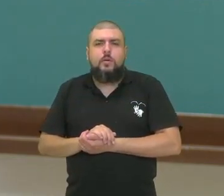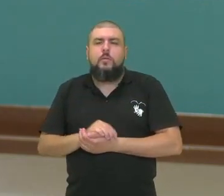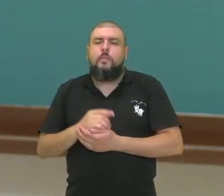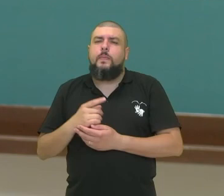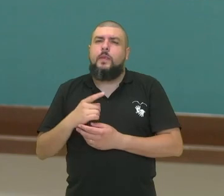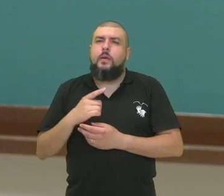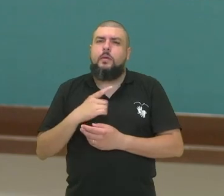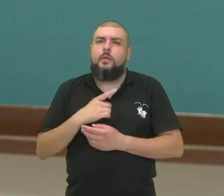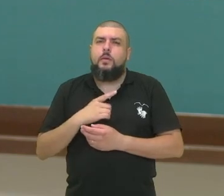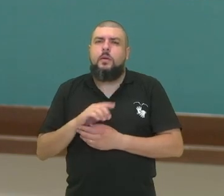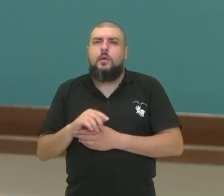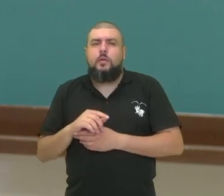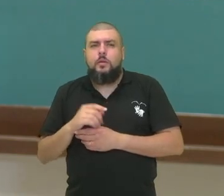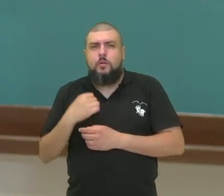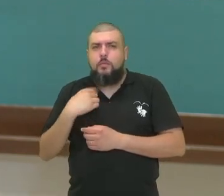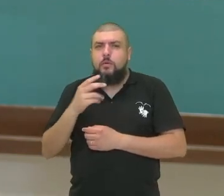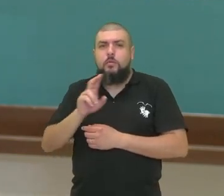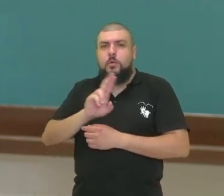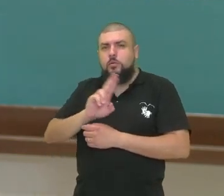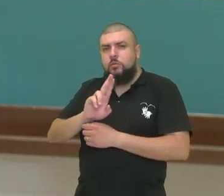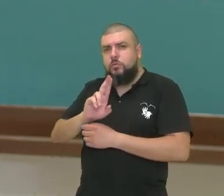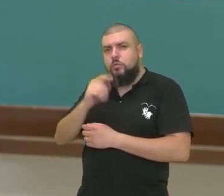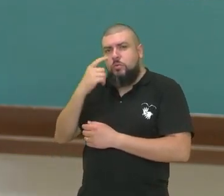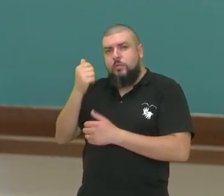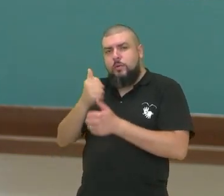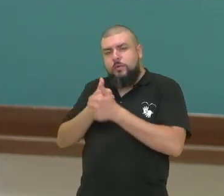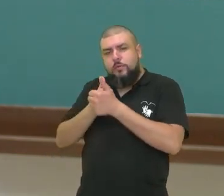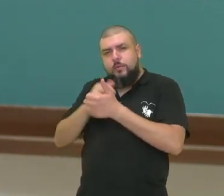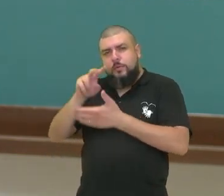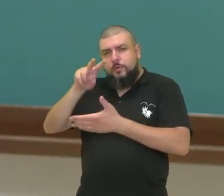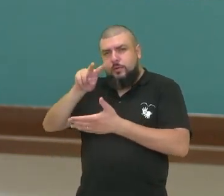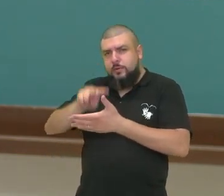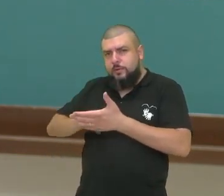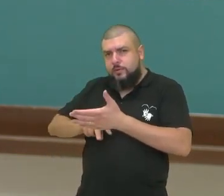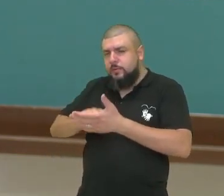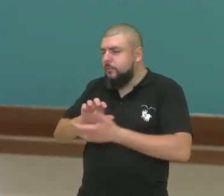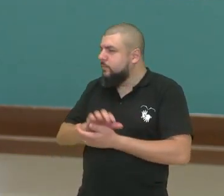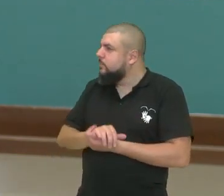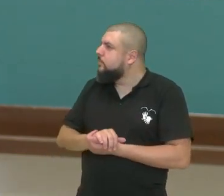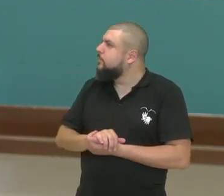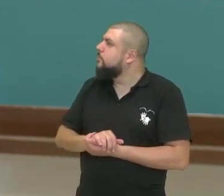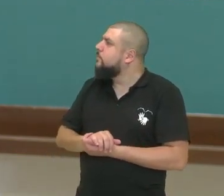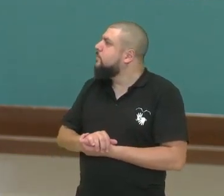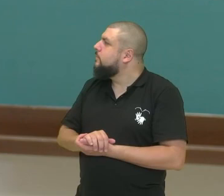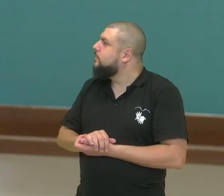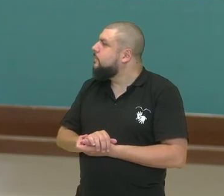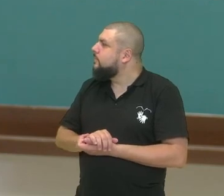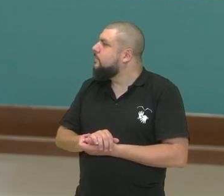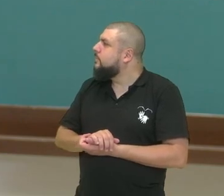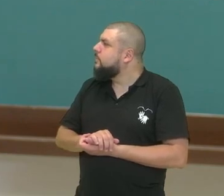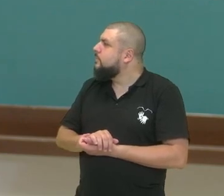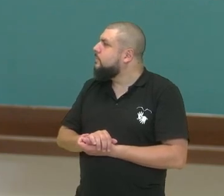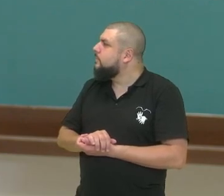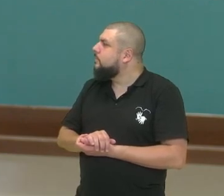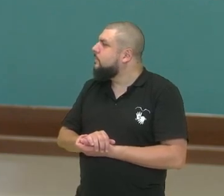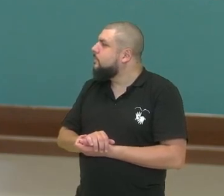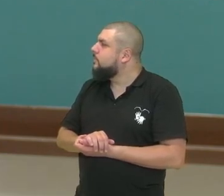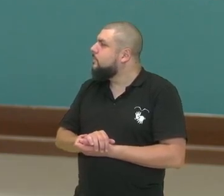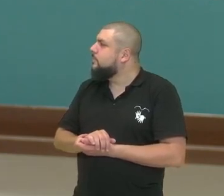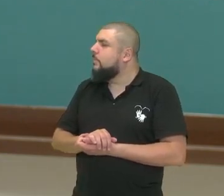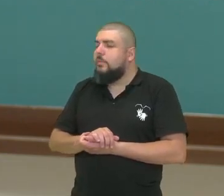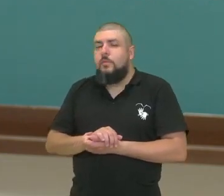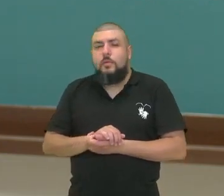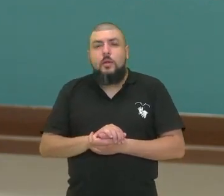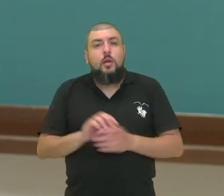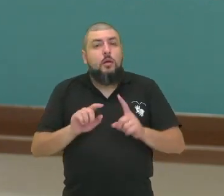na África, o Planalto setentrional, o Planalto centro-meridional, nós estudamos em detalhes aqui. O relevo então brasileiro, né,